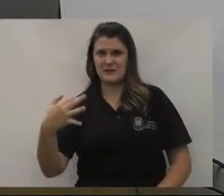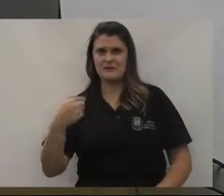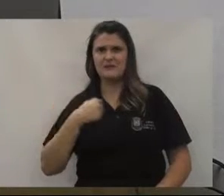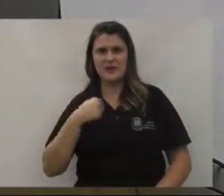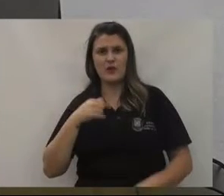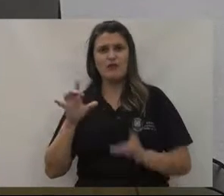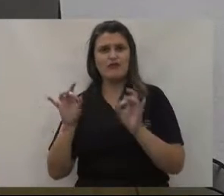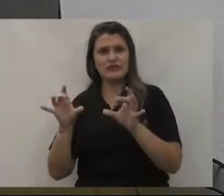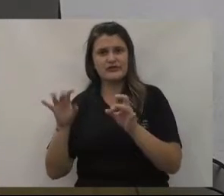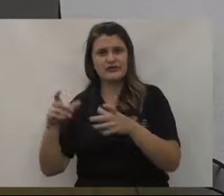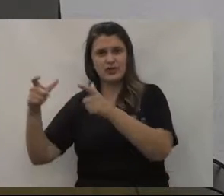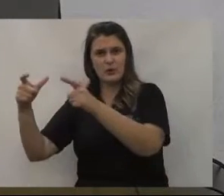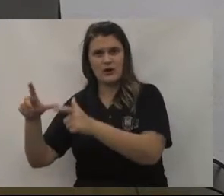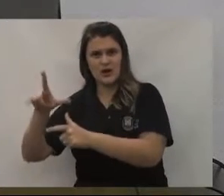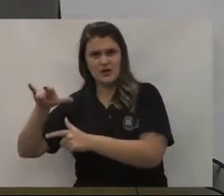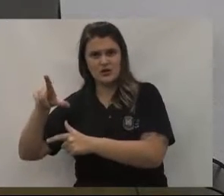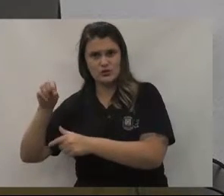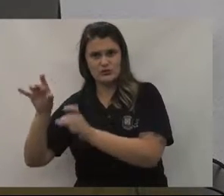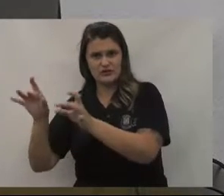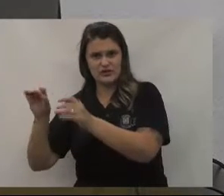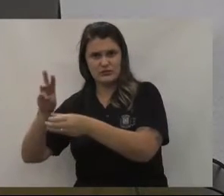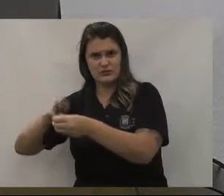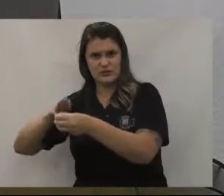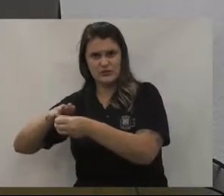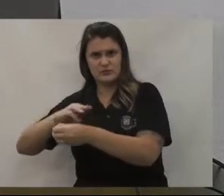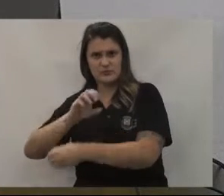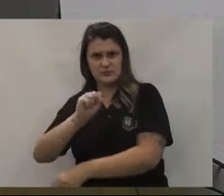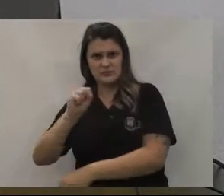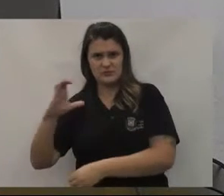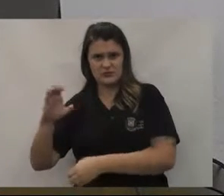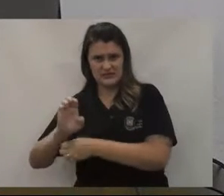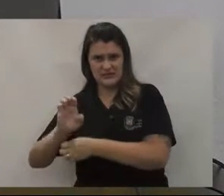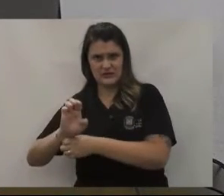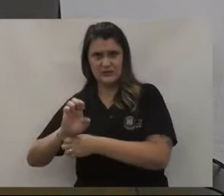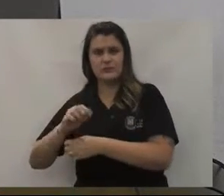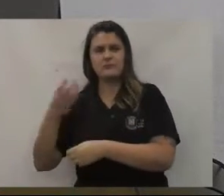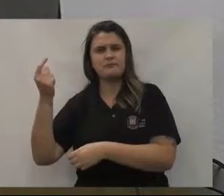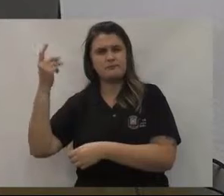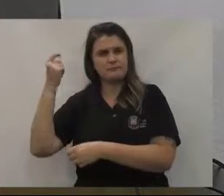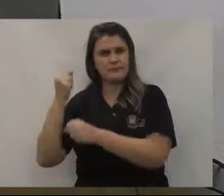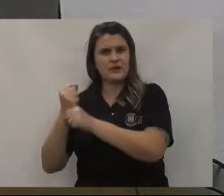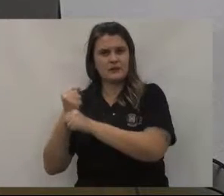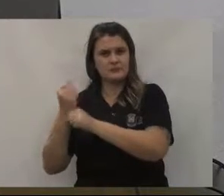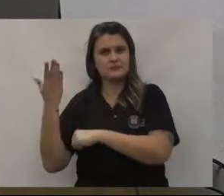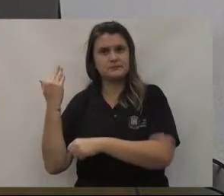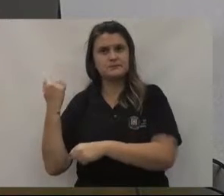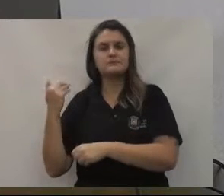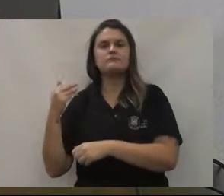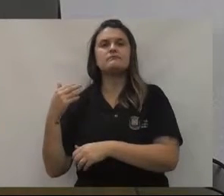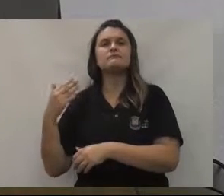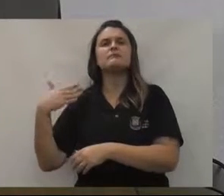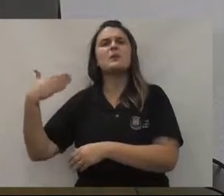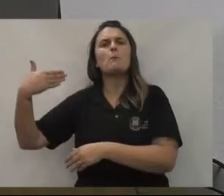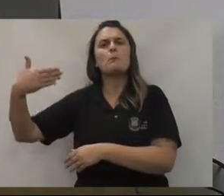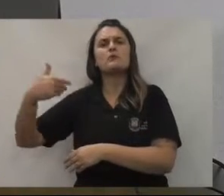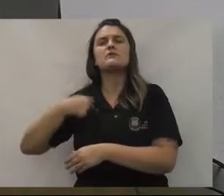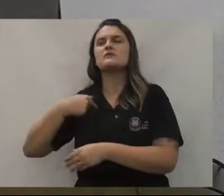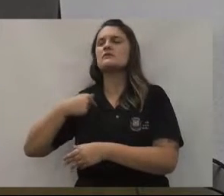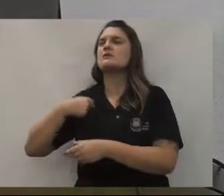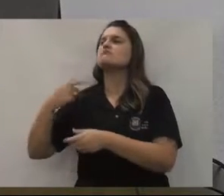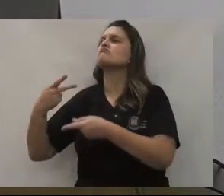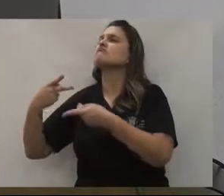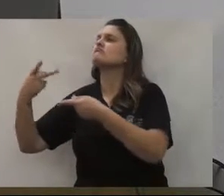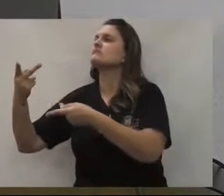lixeiras numa cidade, num município de Santa Catarina, na época, faz alguns anos, e algum tempo depois eu passei por